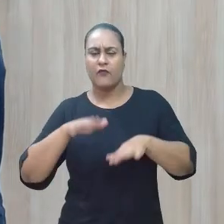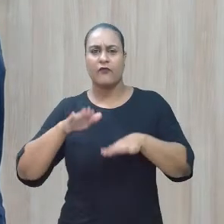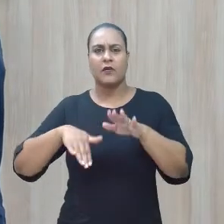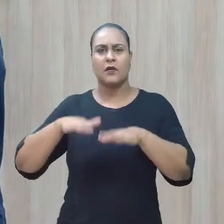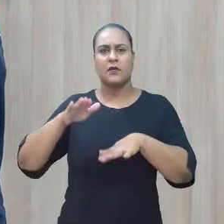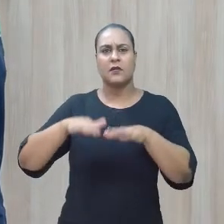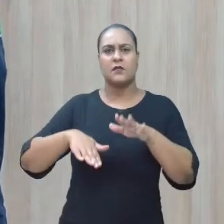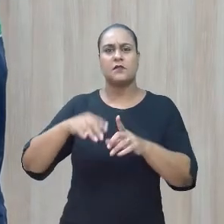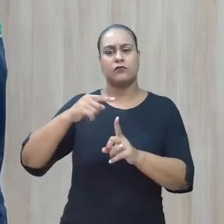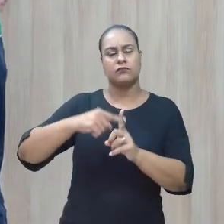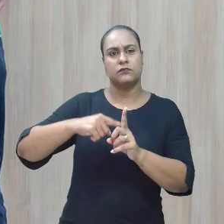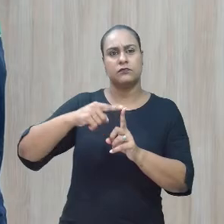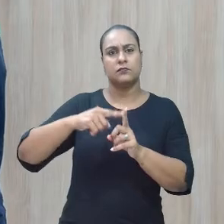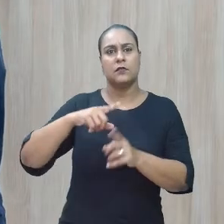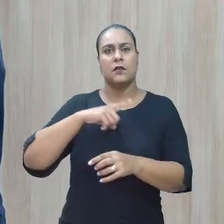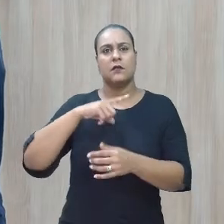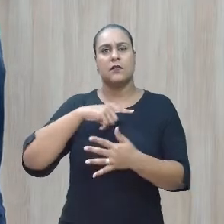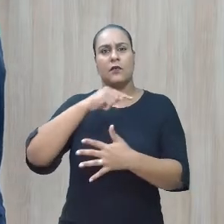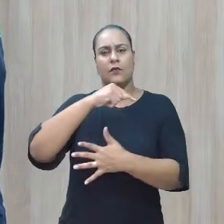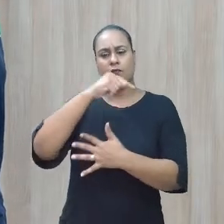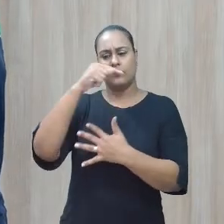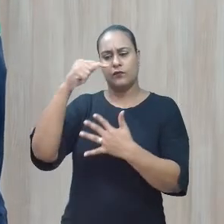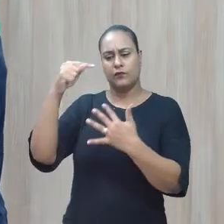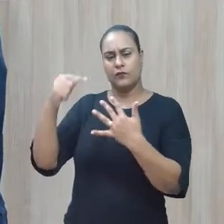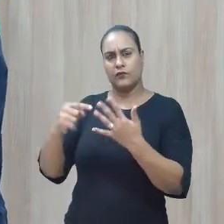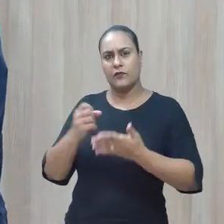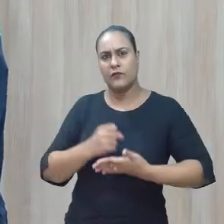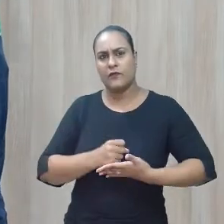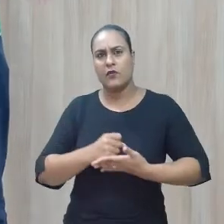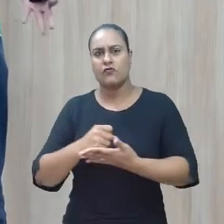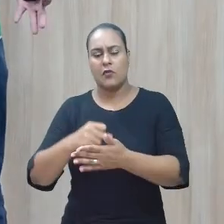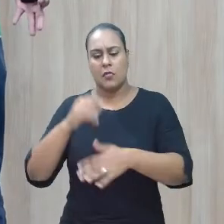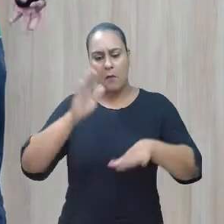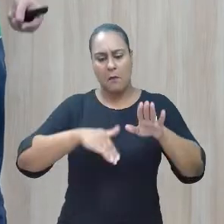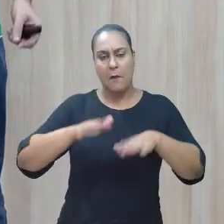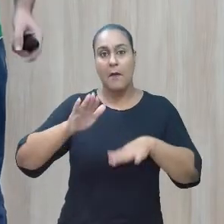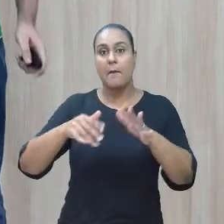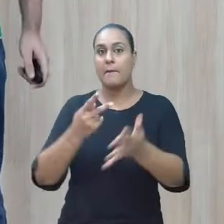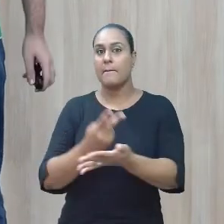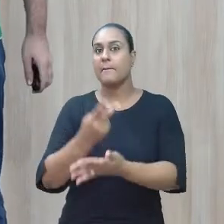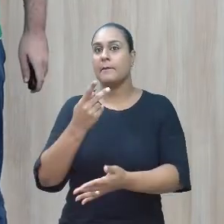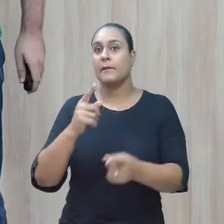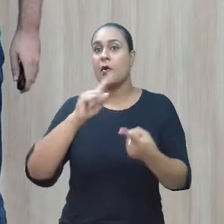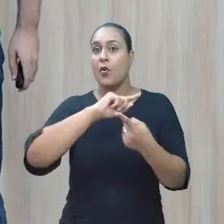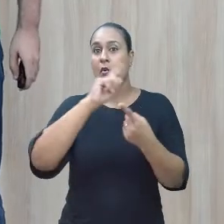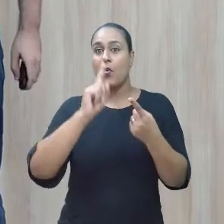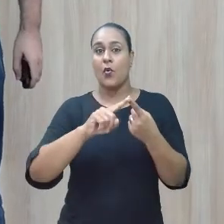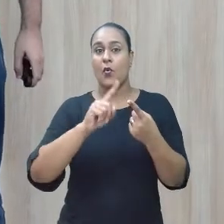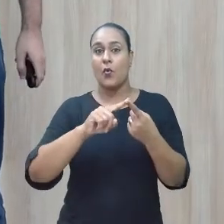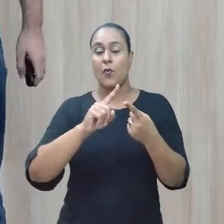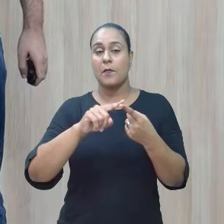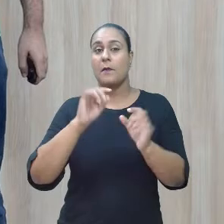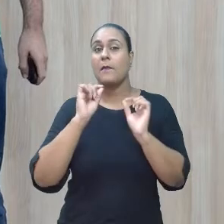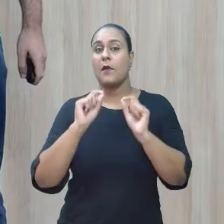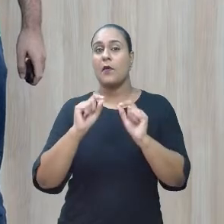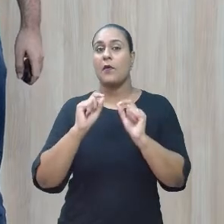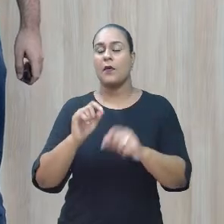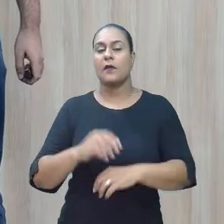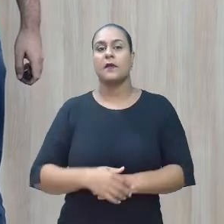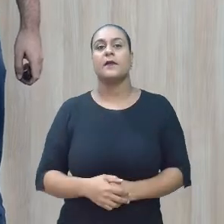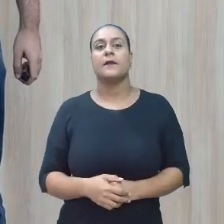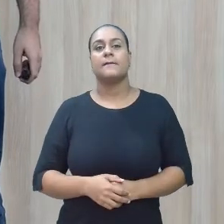temos os fatores que vão contribuir para essa variação. O primeiro que aparece aqui, ó, é a